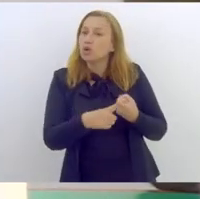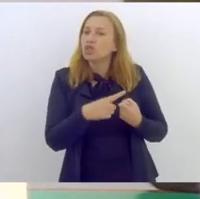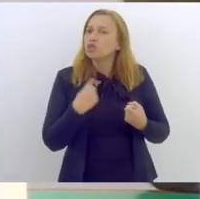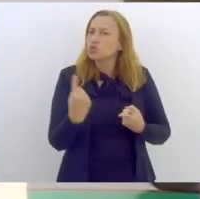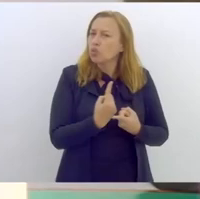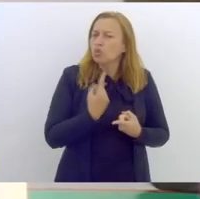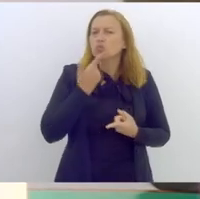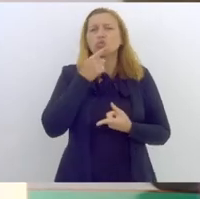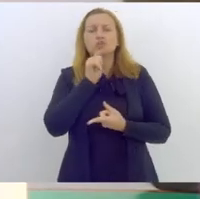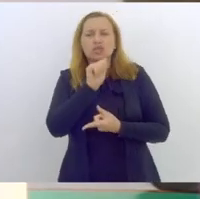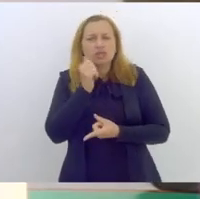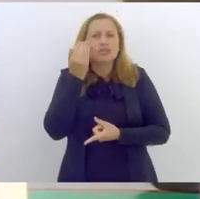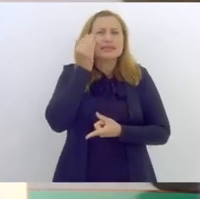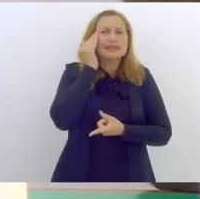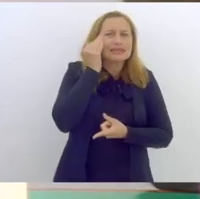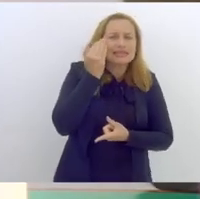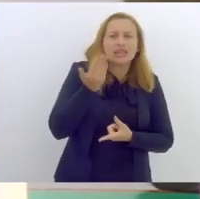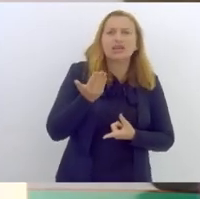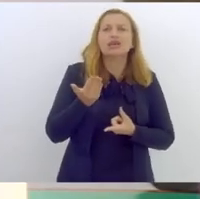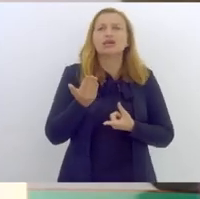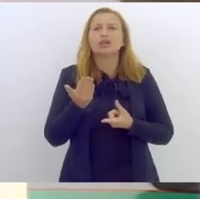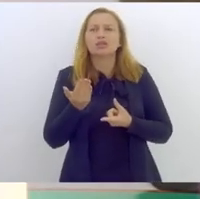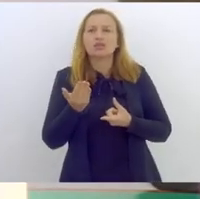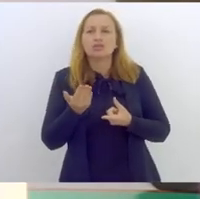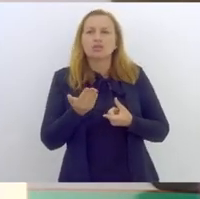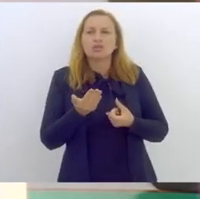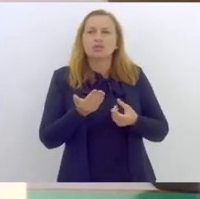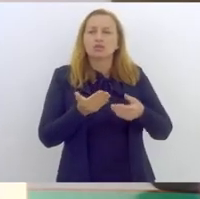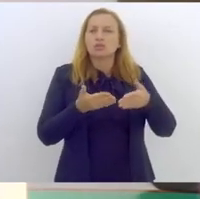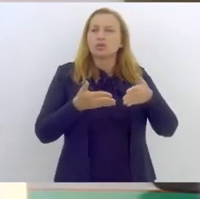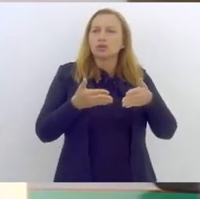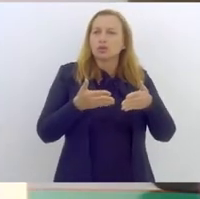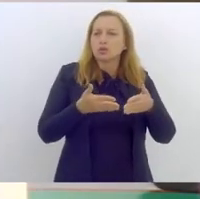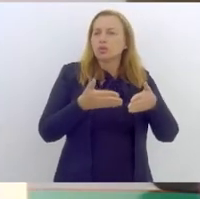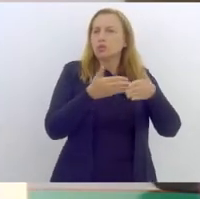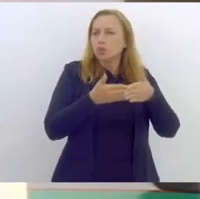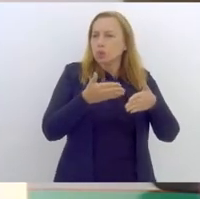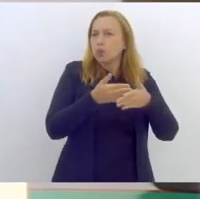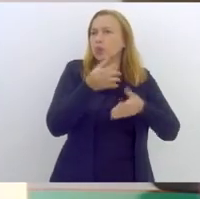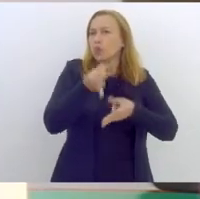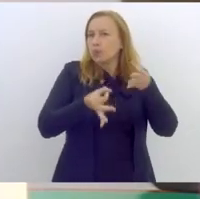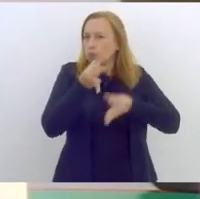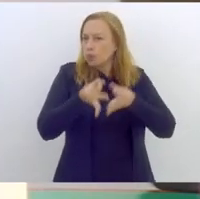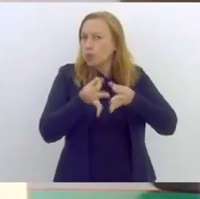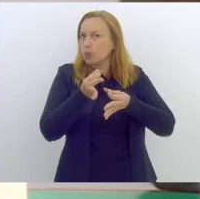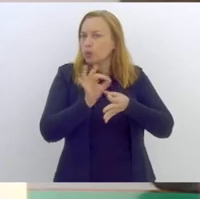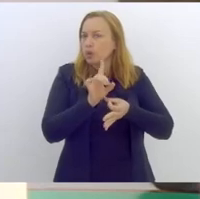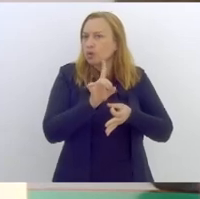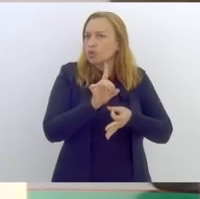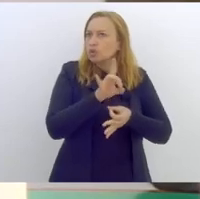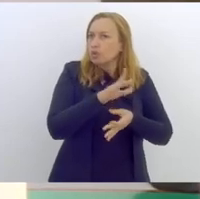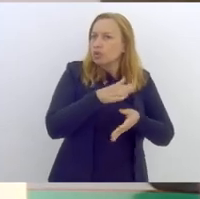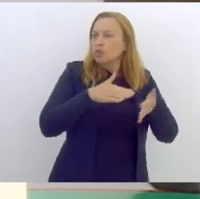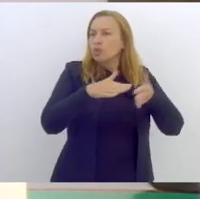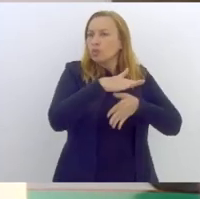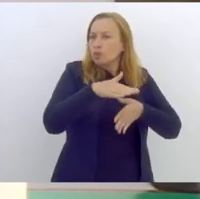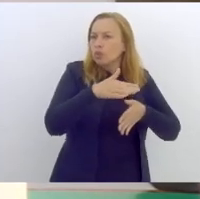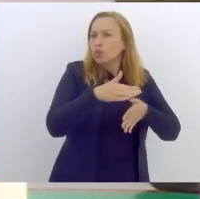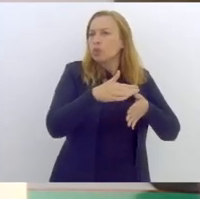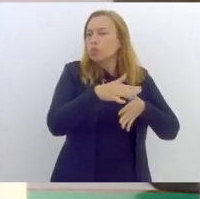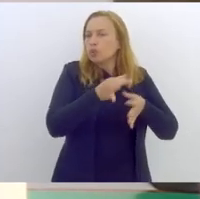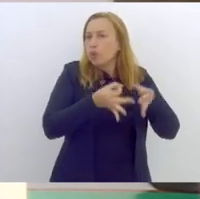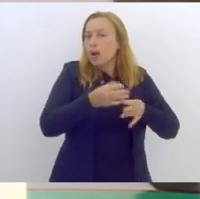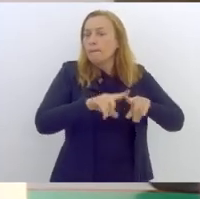consegue entender os entraves jurídico a gente consegue entender não as entrave jurídico a gente consegue entender o